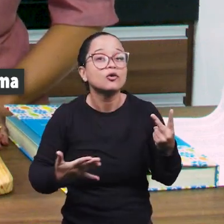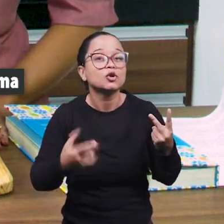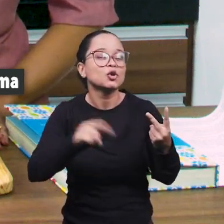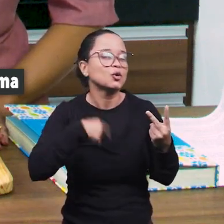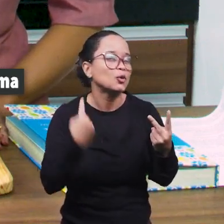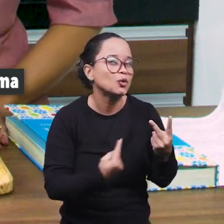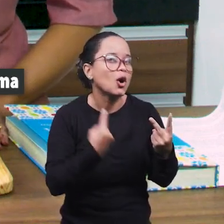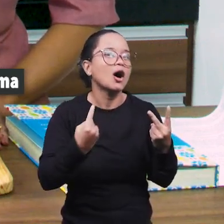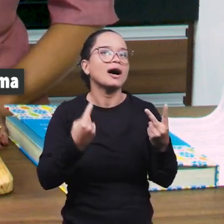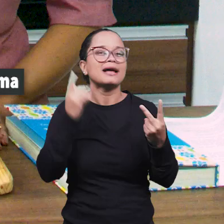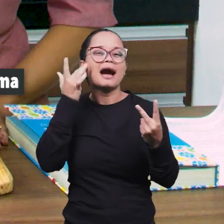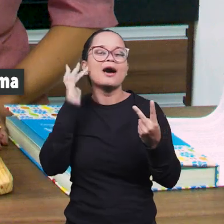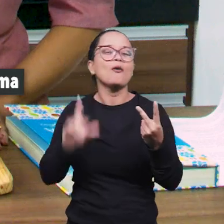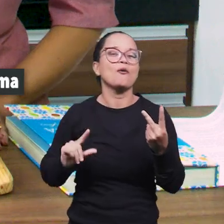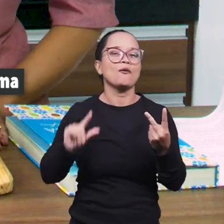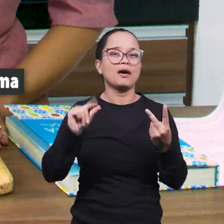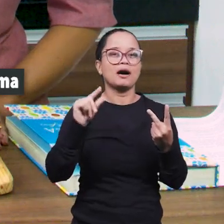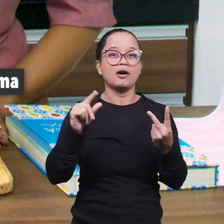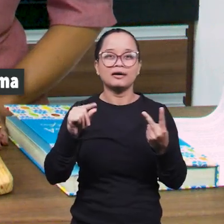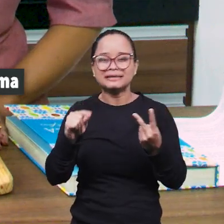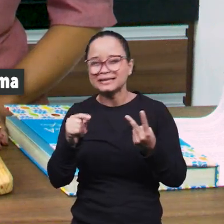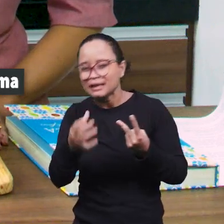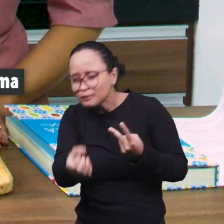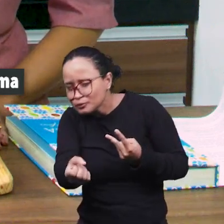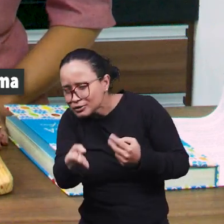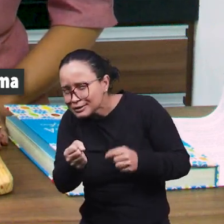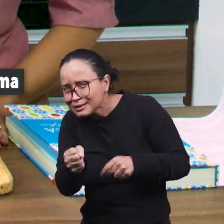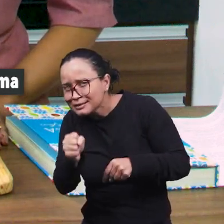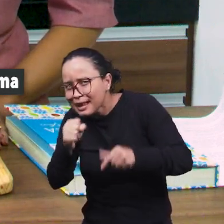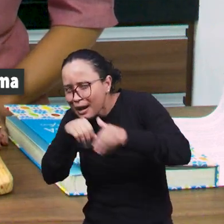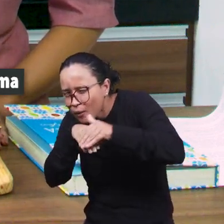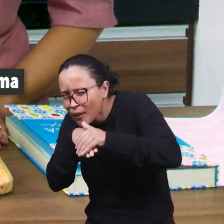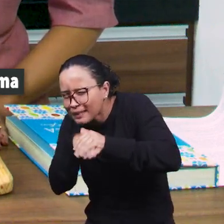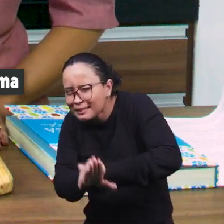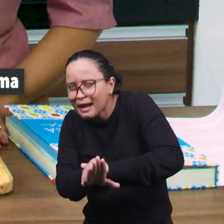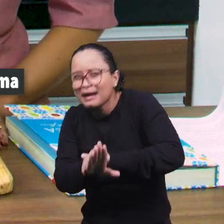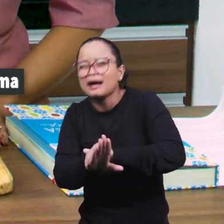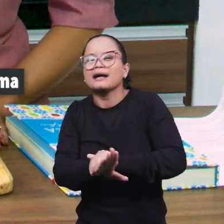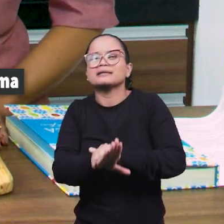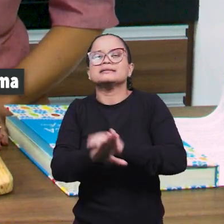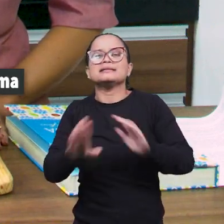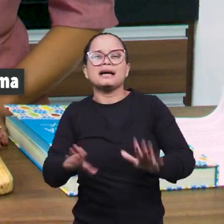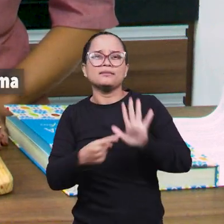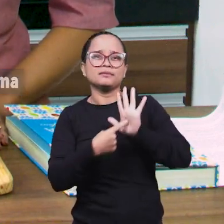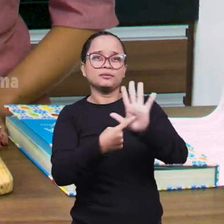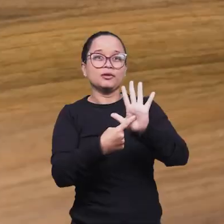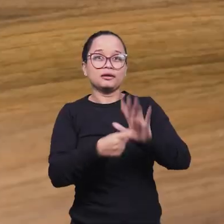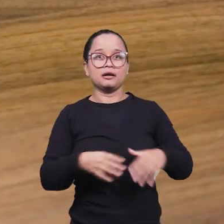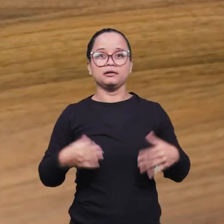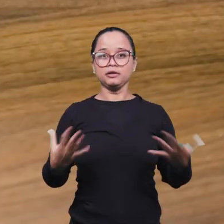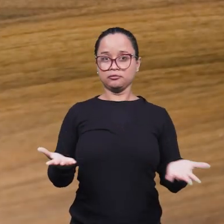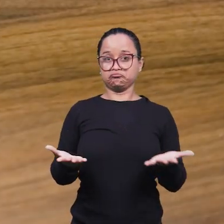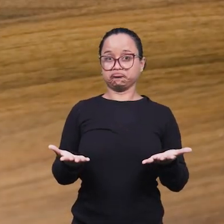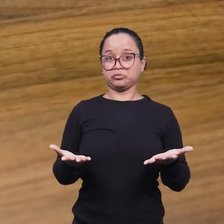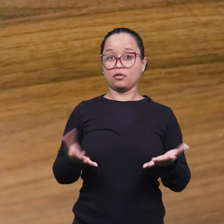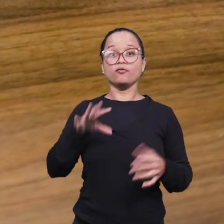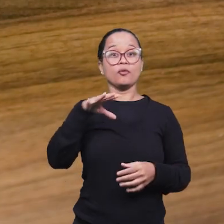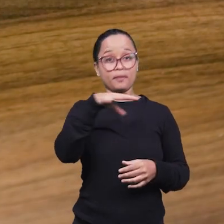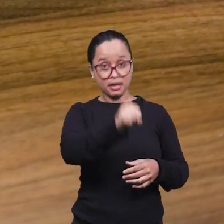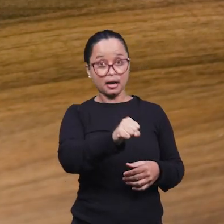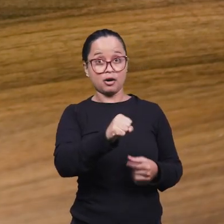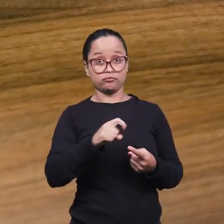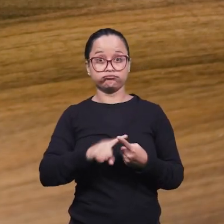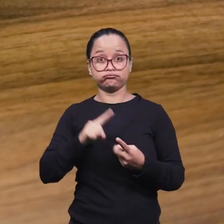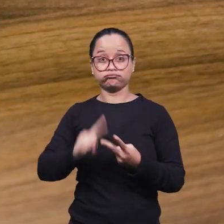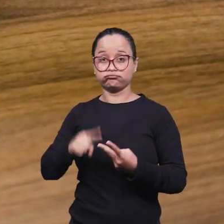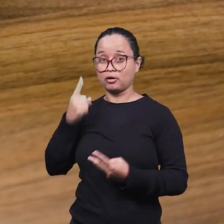gente achou no fundo da gaveta, muito bem guardado para mostrar para o pessoal? Então, vou pegar